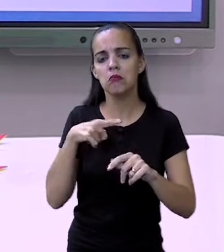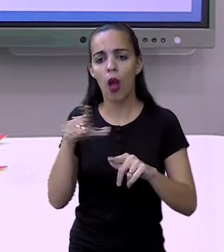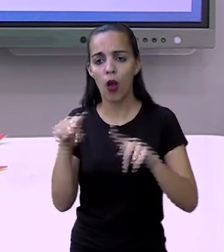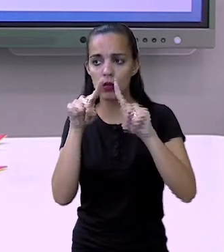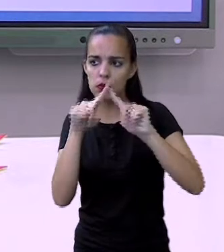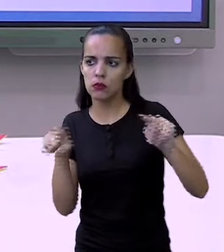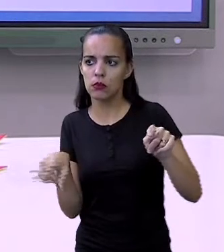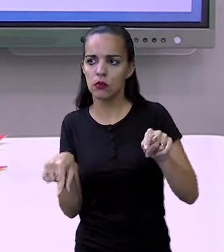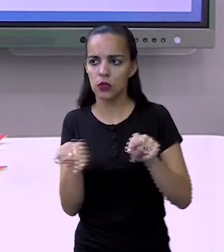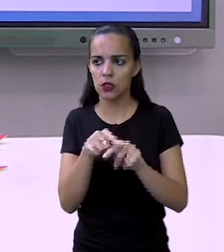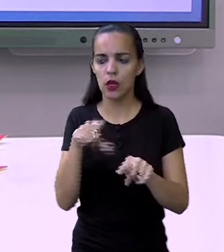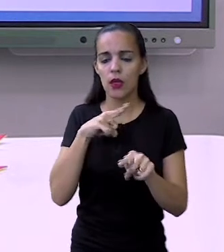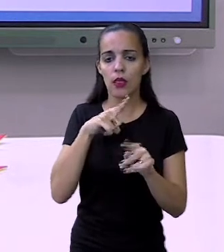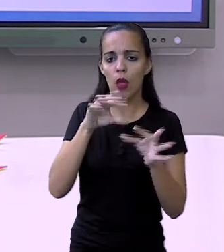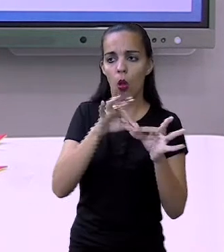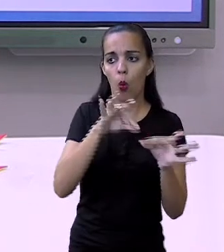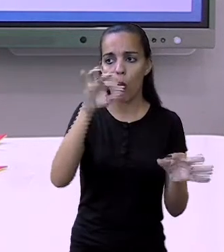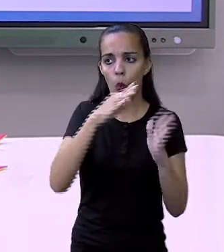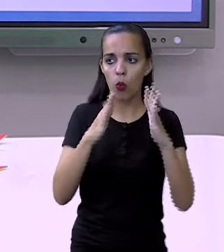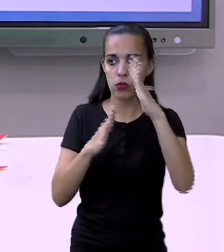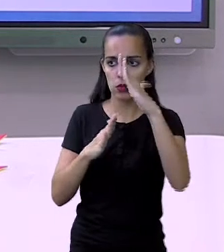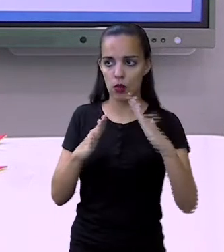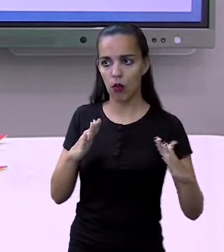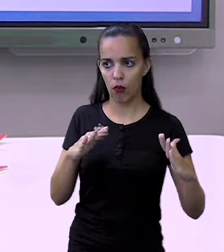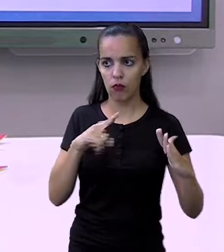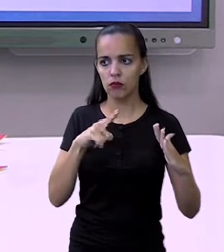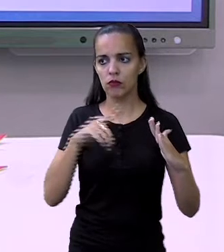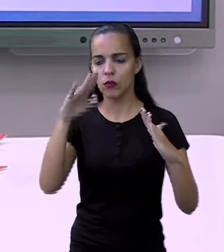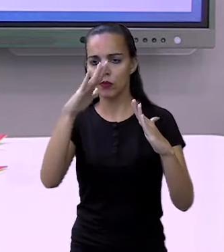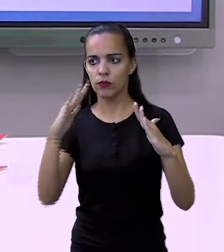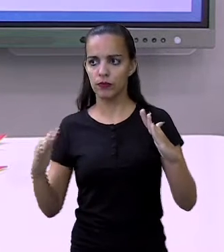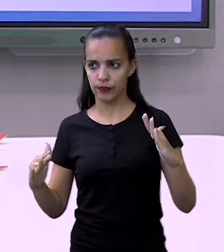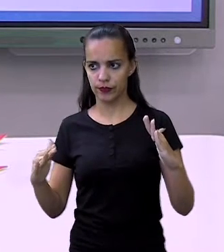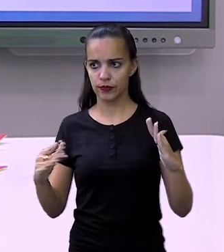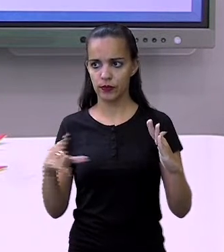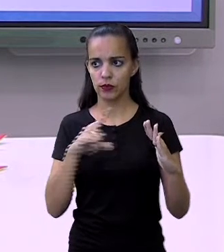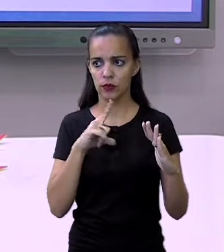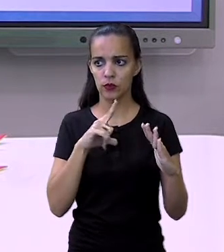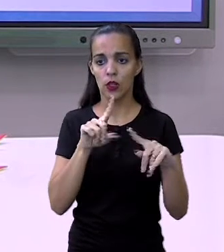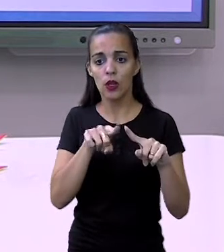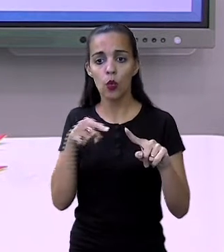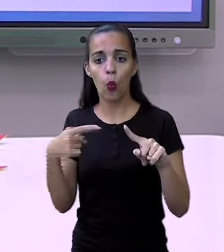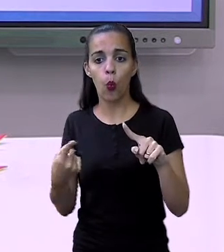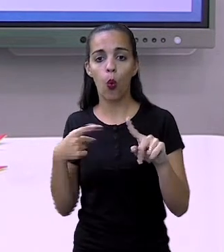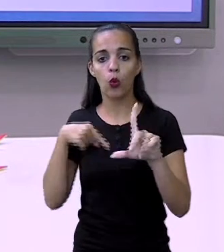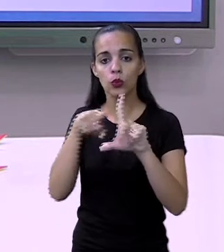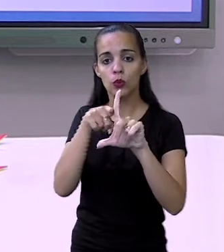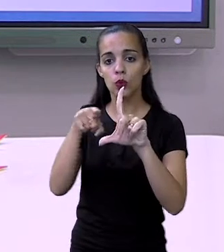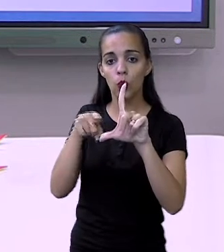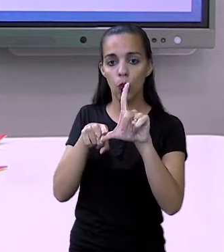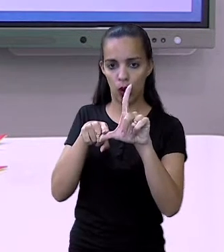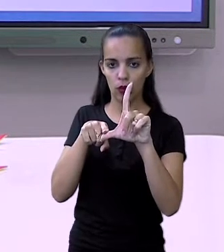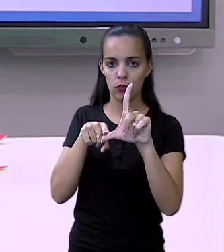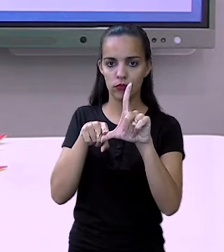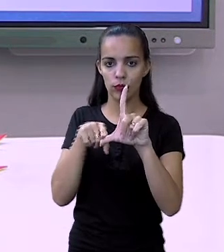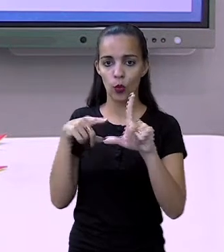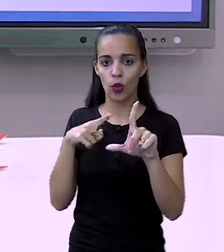triângulo, este lado aqui é igual a este. E eu tenho este ângulo entre esses 2